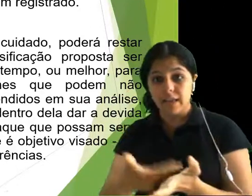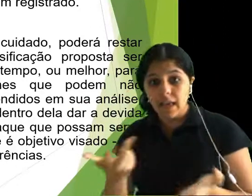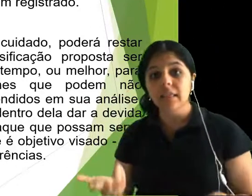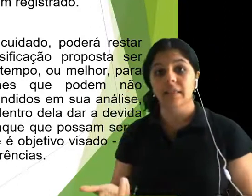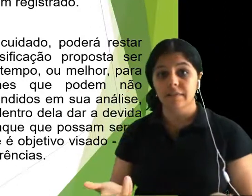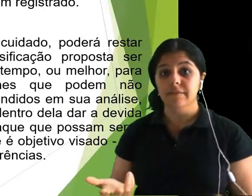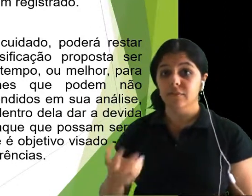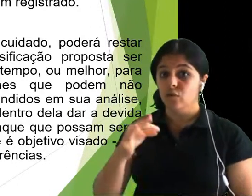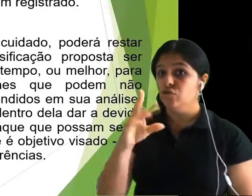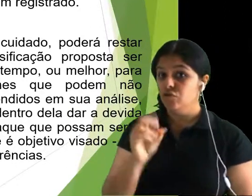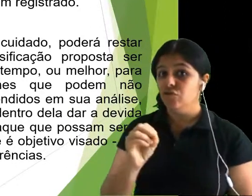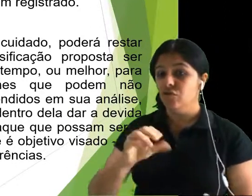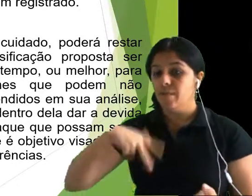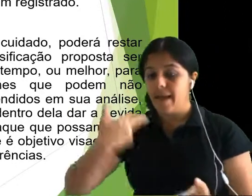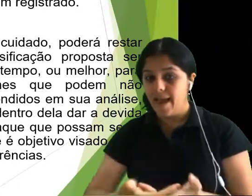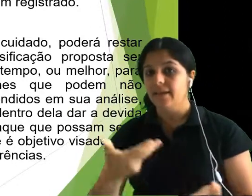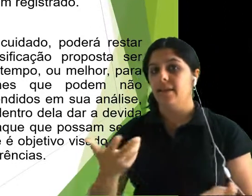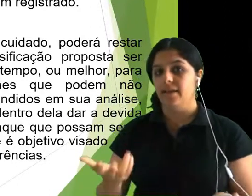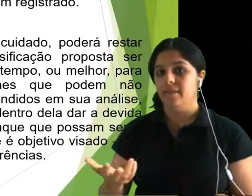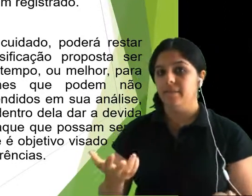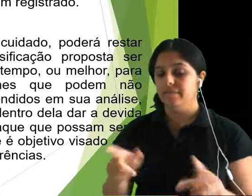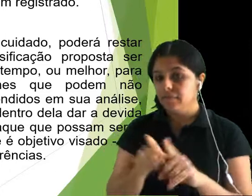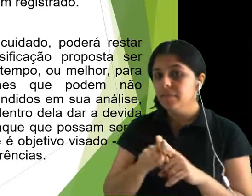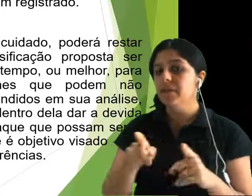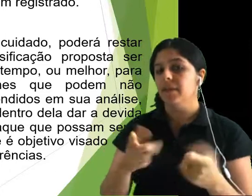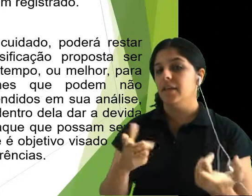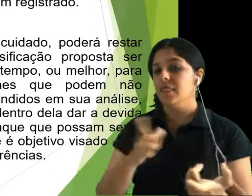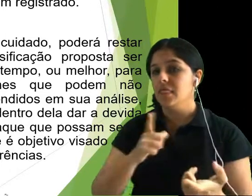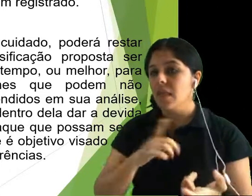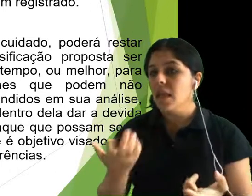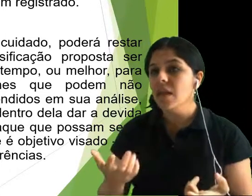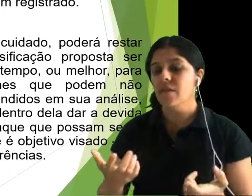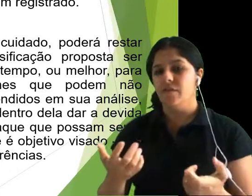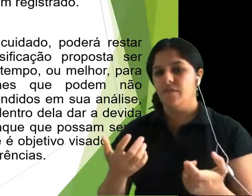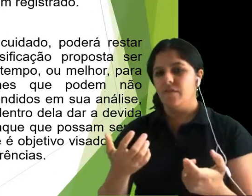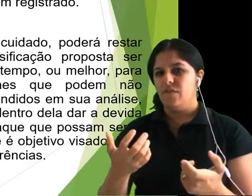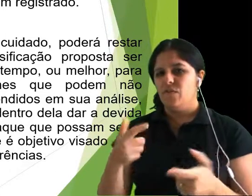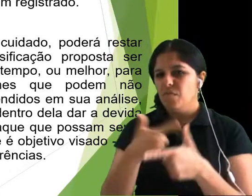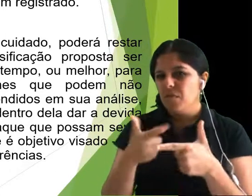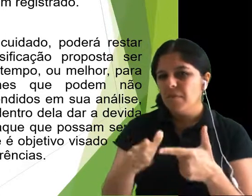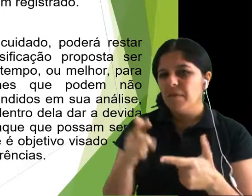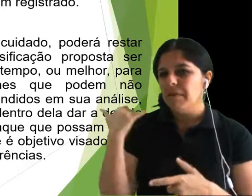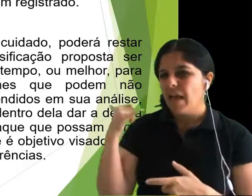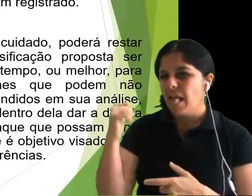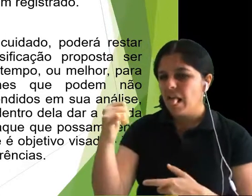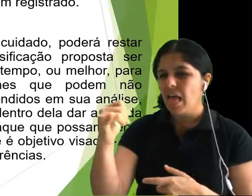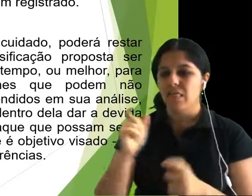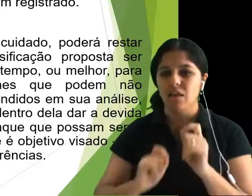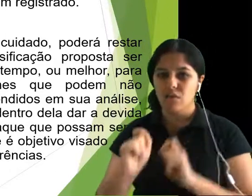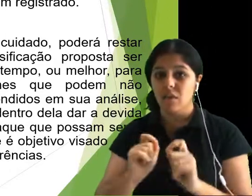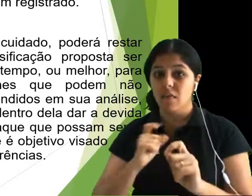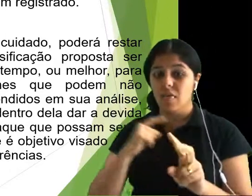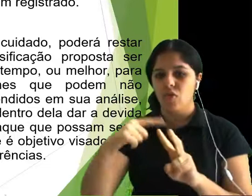a queda da pessoa. Se eventualmente sofresse também alguma lesão de origem elétrica, teriam